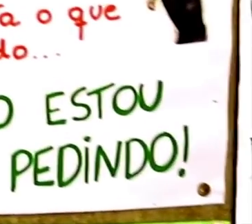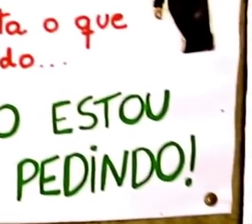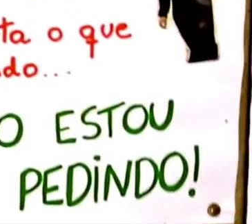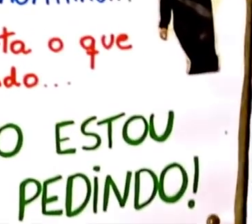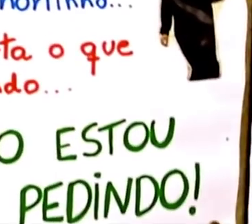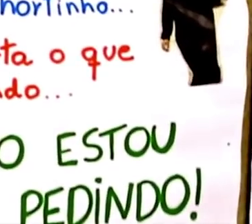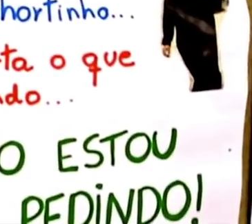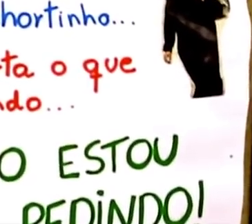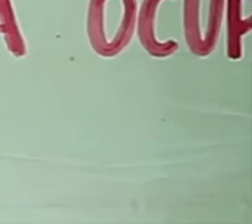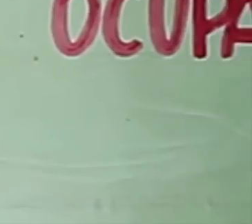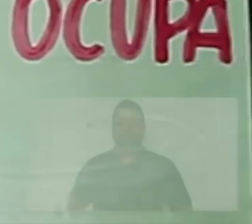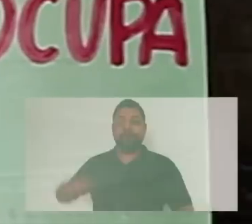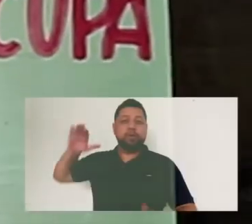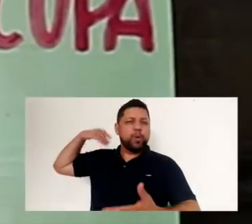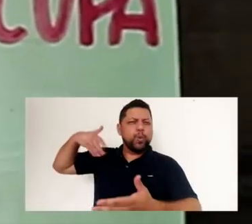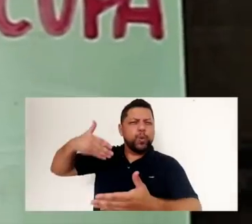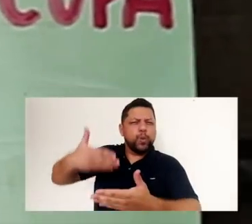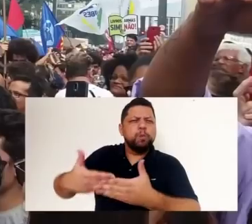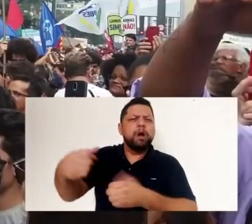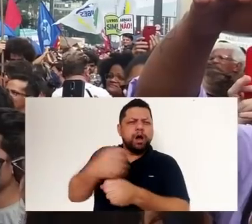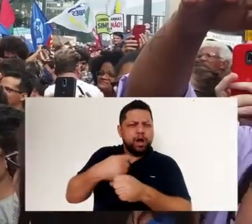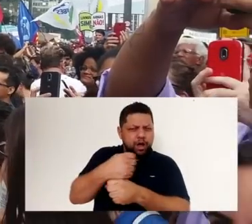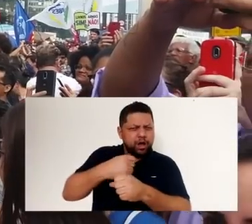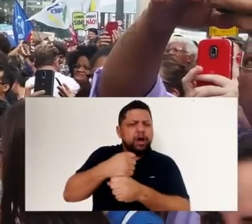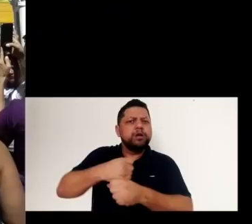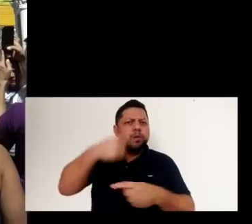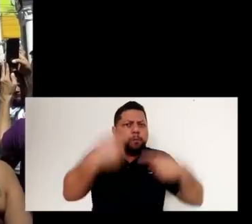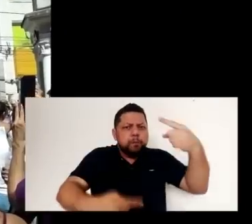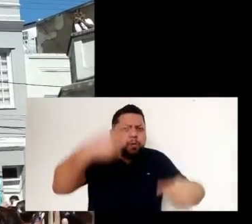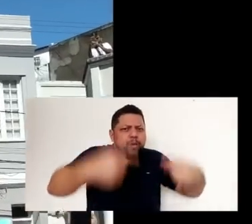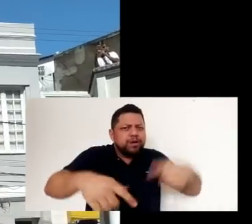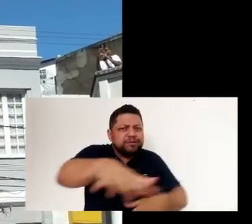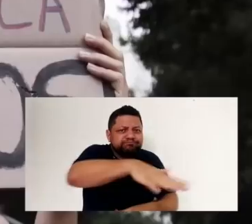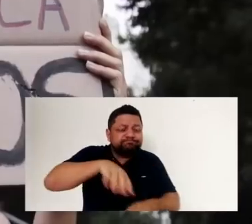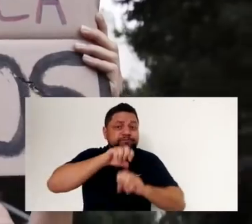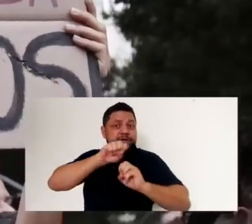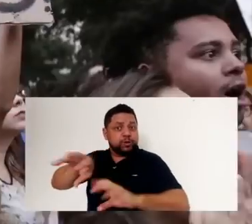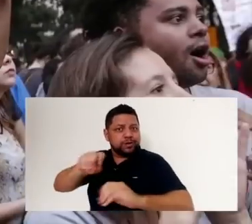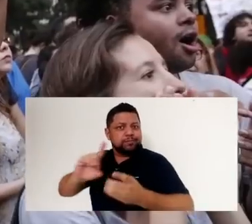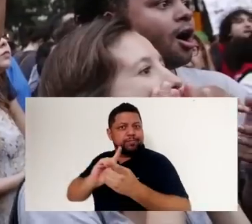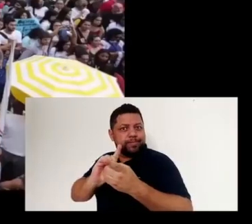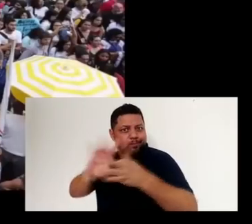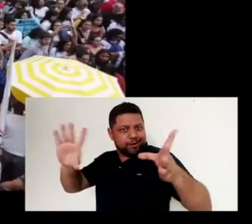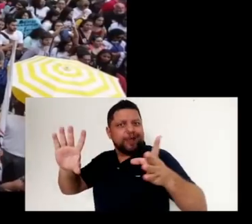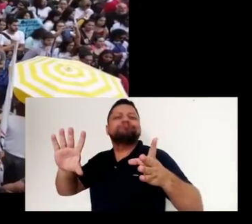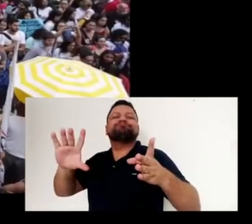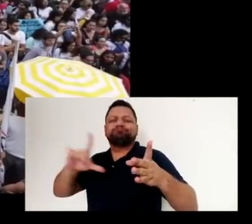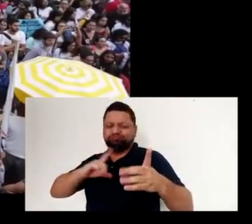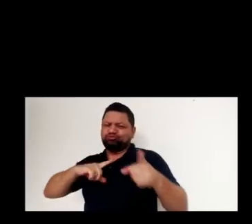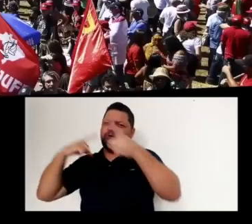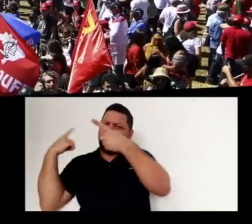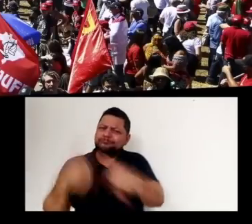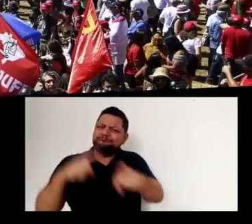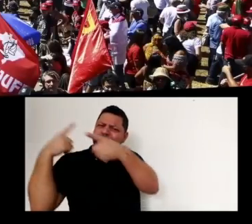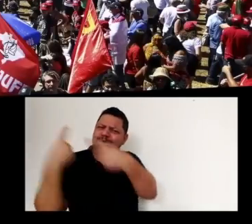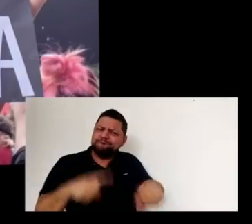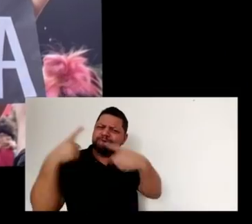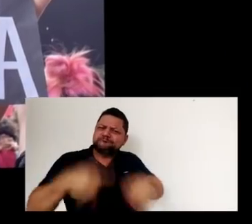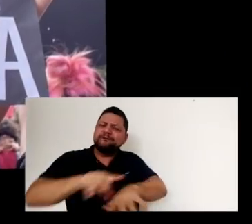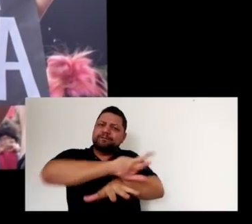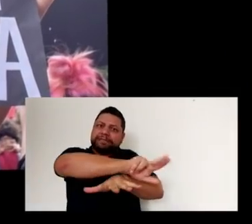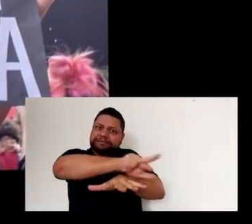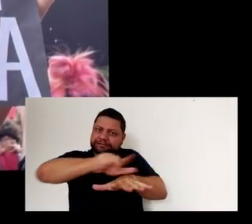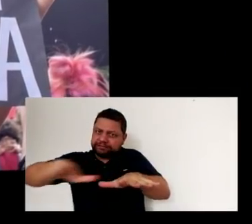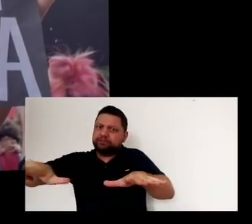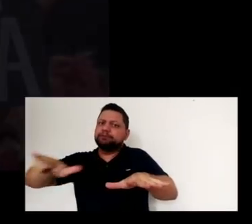Nos últimos anos, a política educacional democrática tem sido atacada de várias formas. E 2020